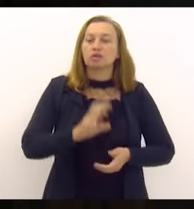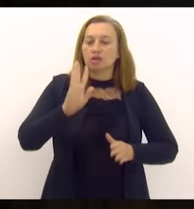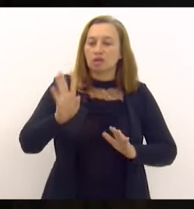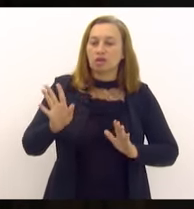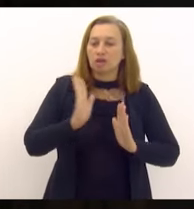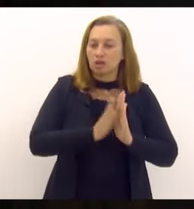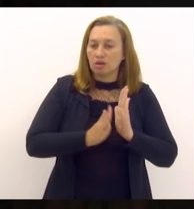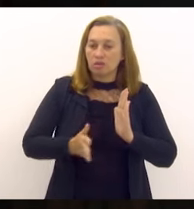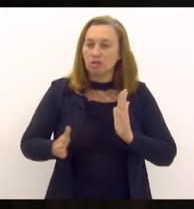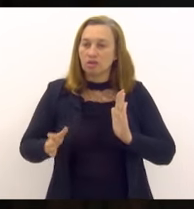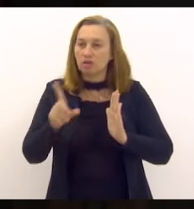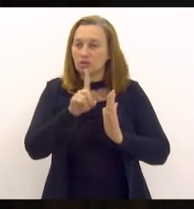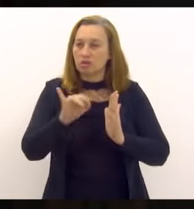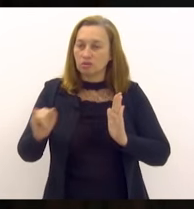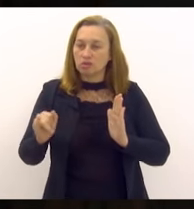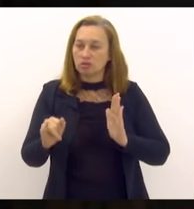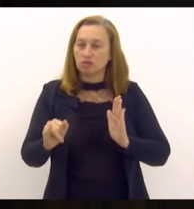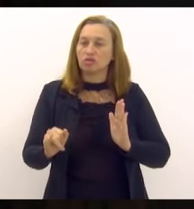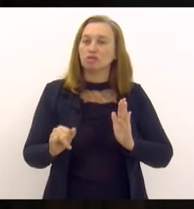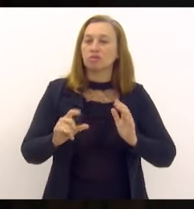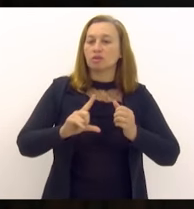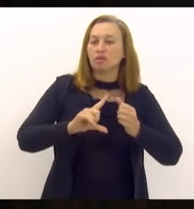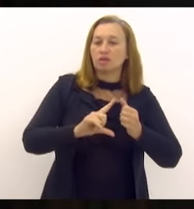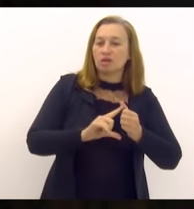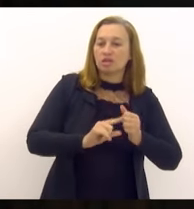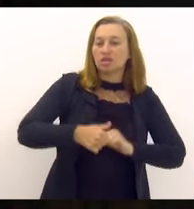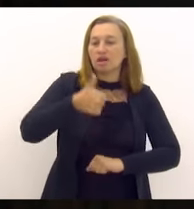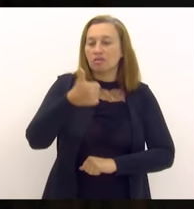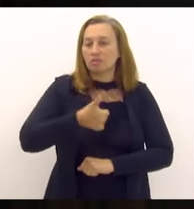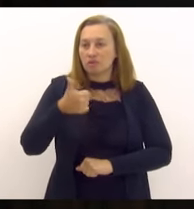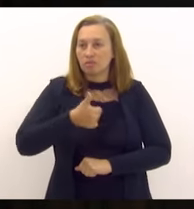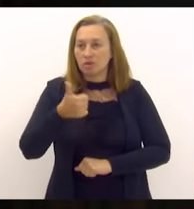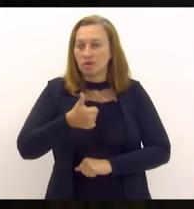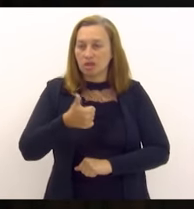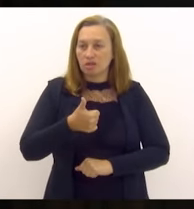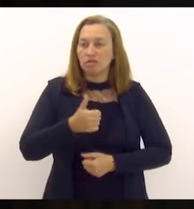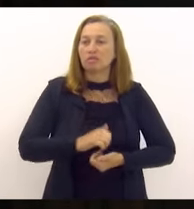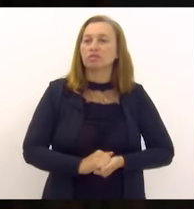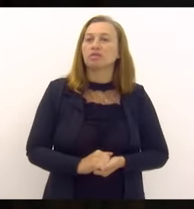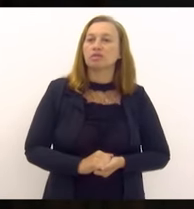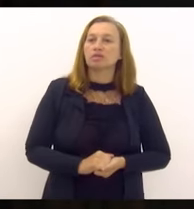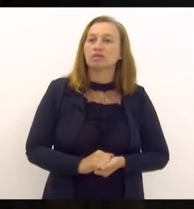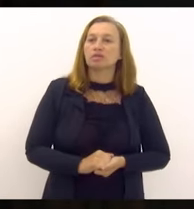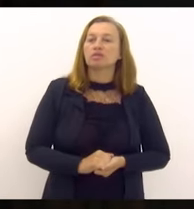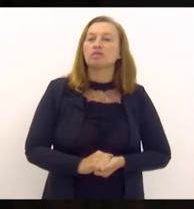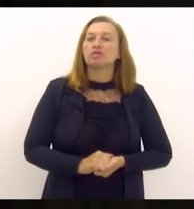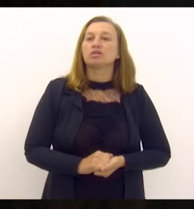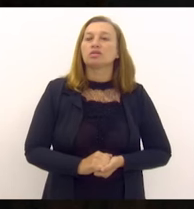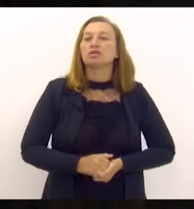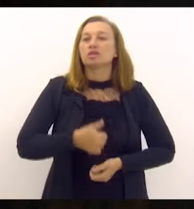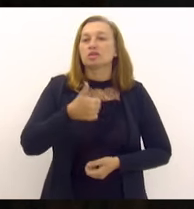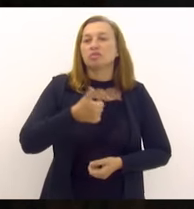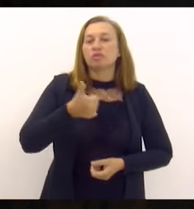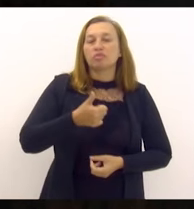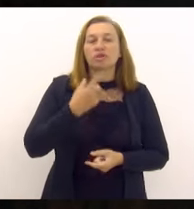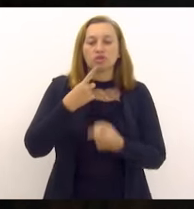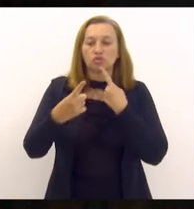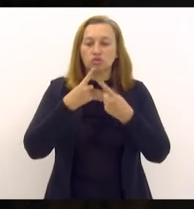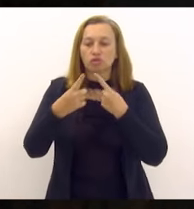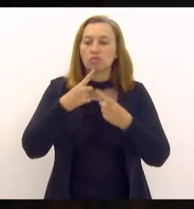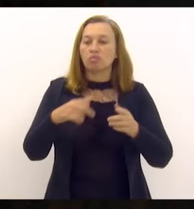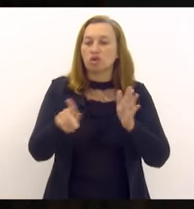Incluídos na ordem do dia, de acordo com o parágrafo 1º do artigo 47 do Regimento Interno, em tramitação ordinária, em primeira